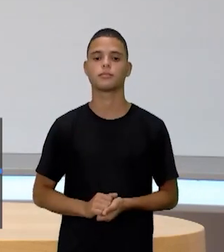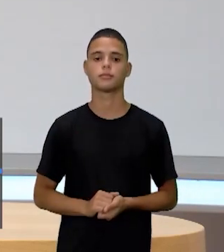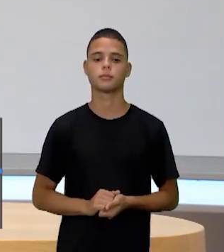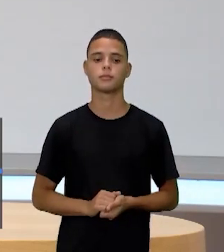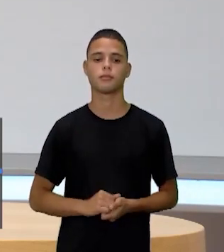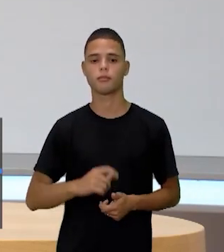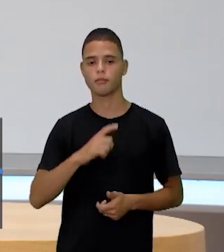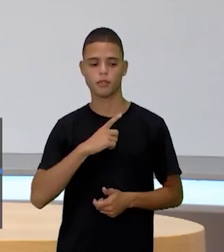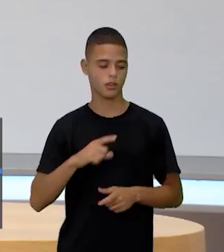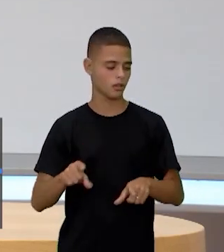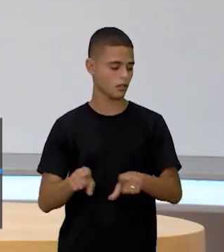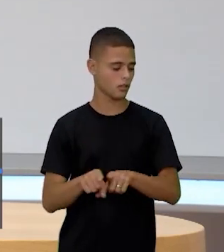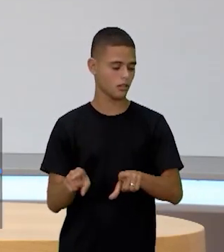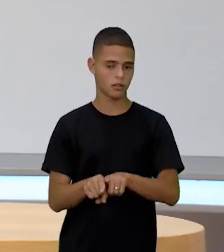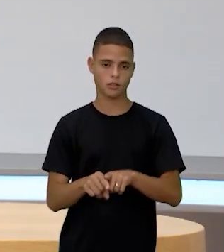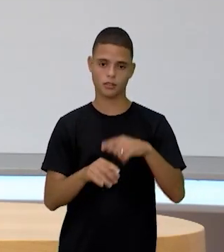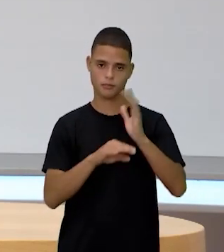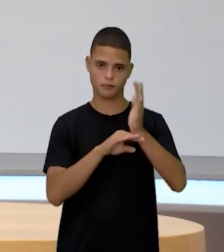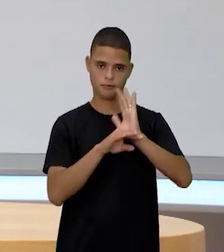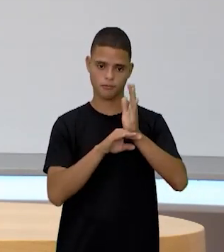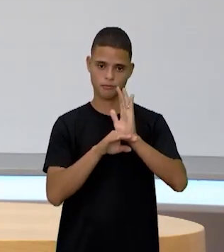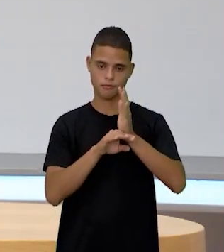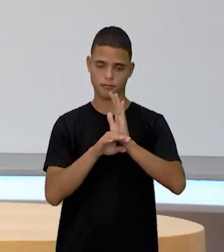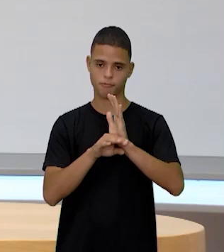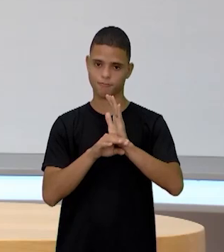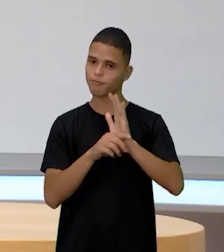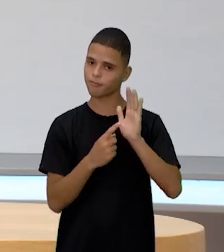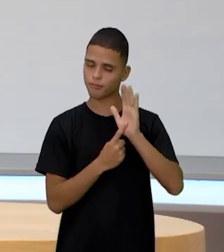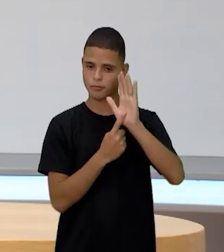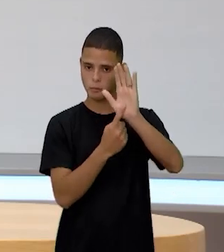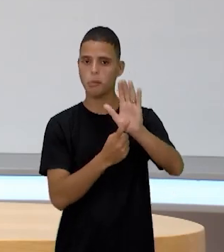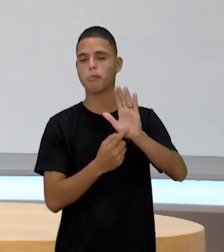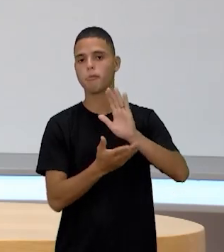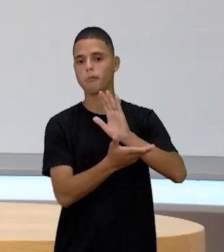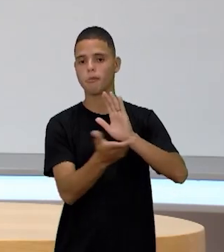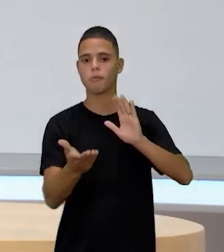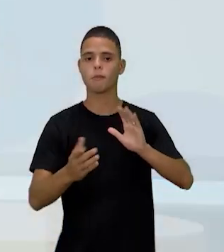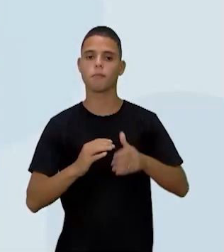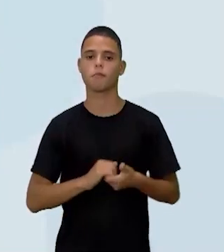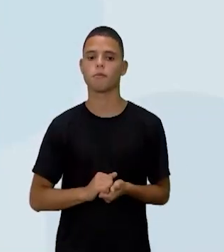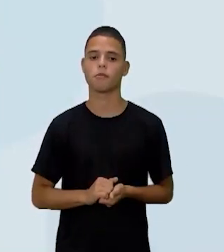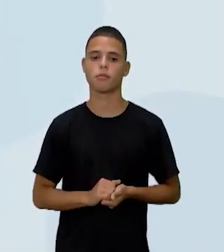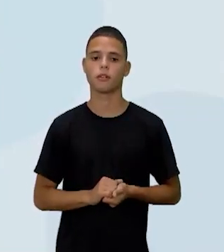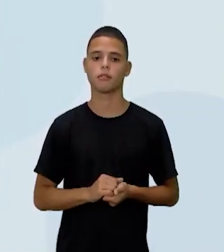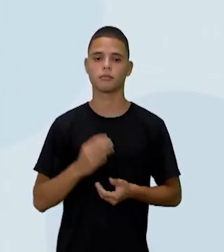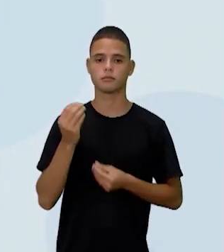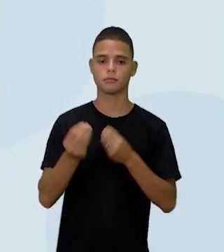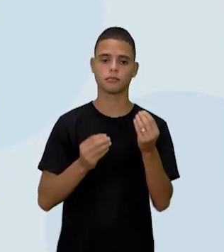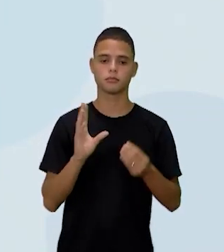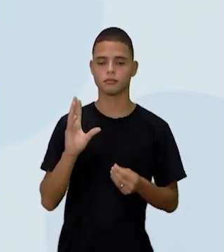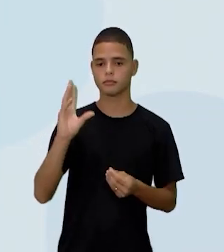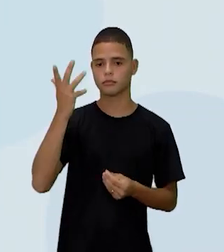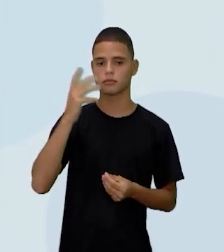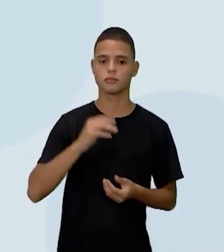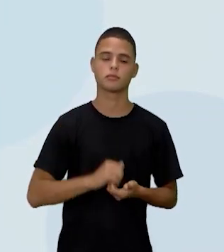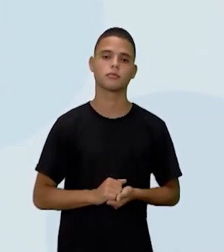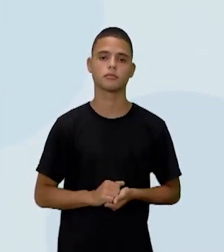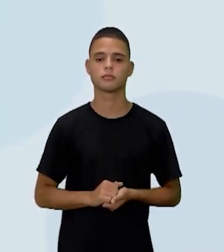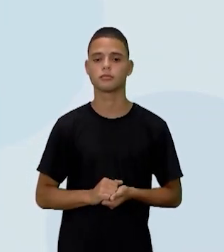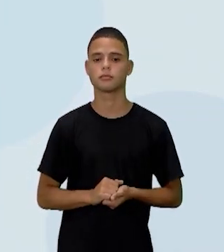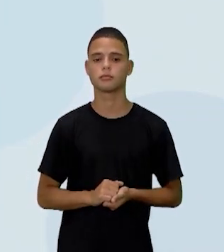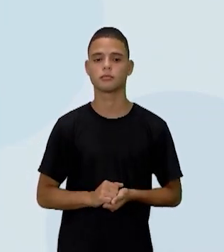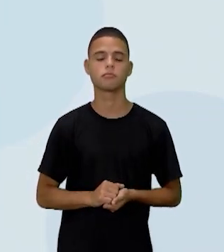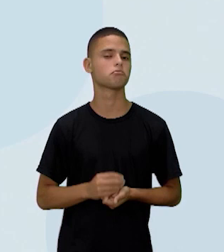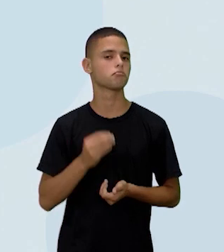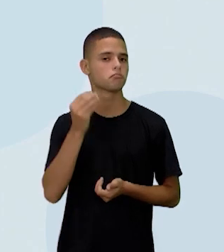eu tenho para vocês um videozinho que vai mostrar para vocês como acontece